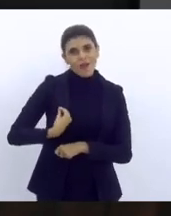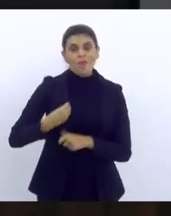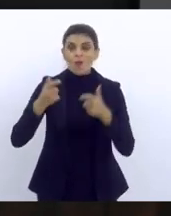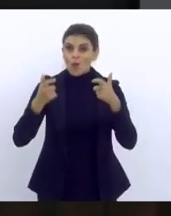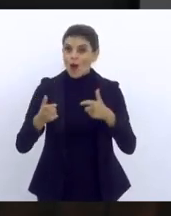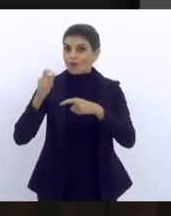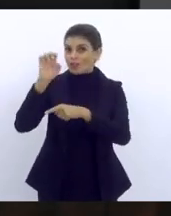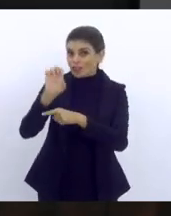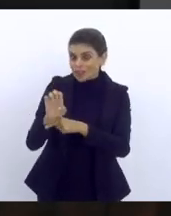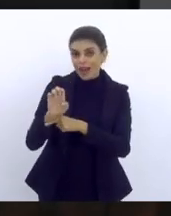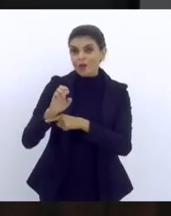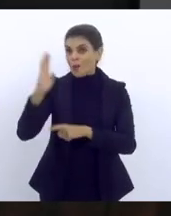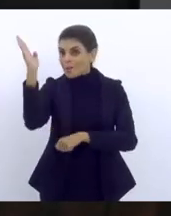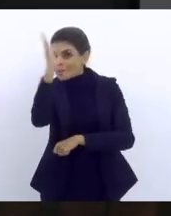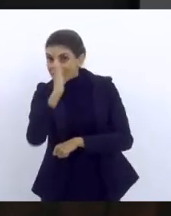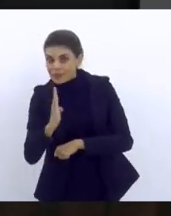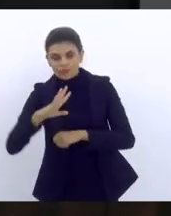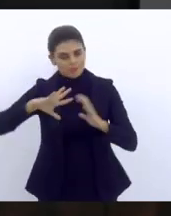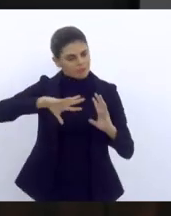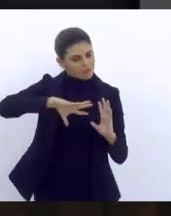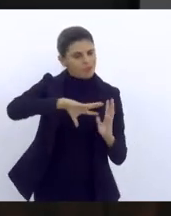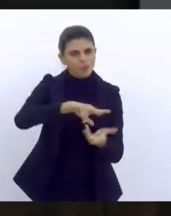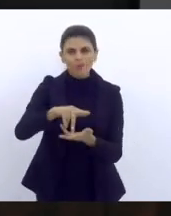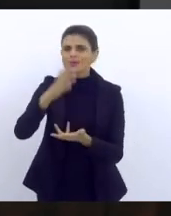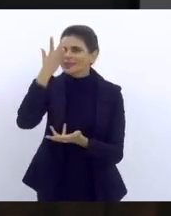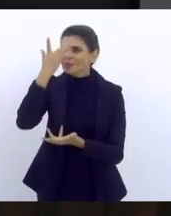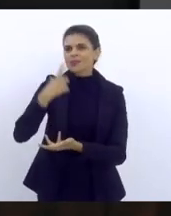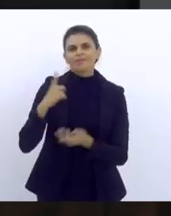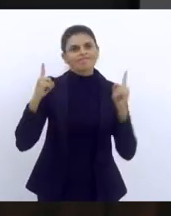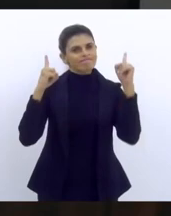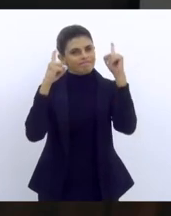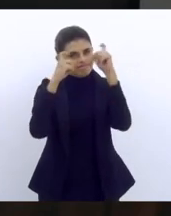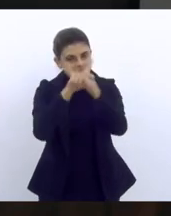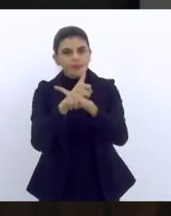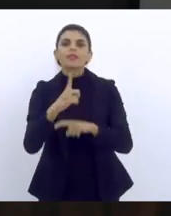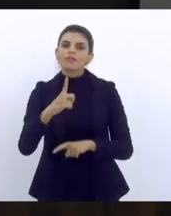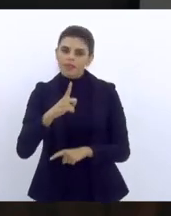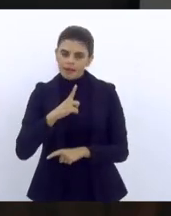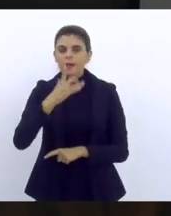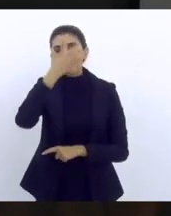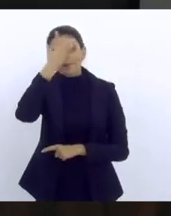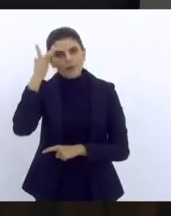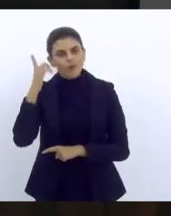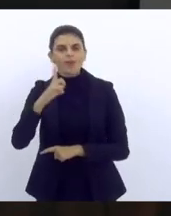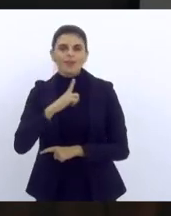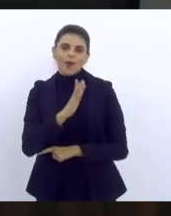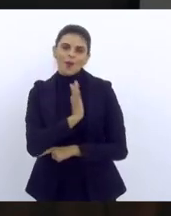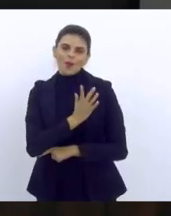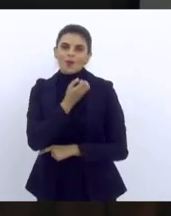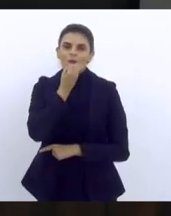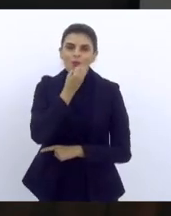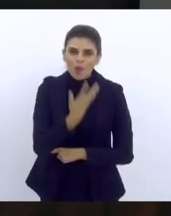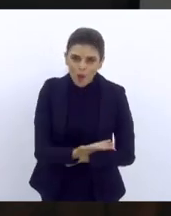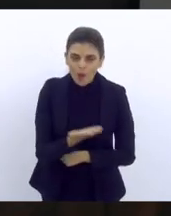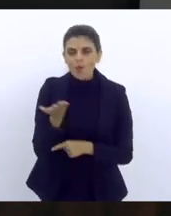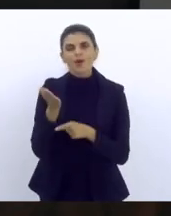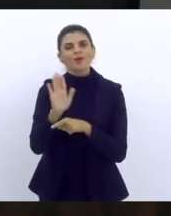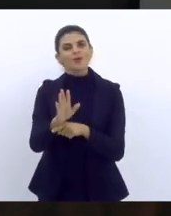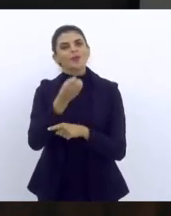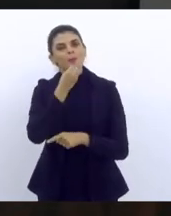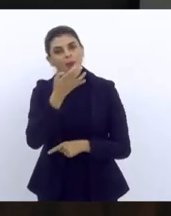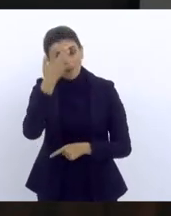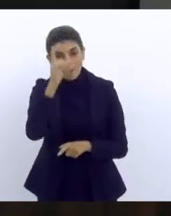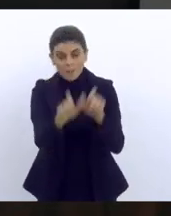estado, num país, num mundo difícil, existem pessoas do bem procurando levar o bem a